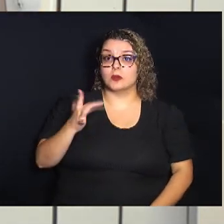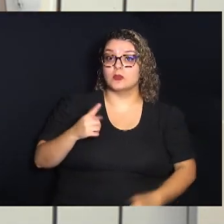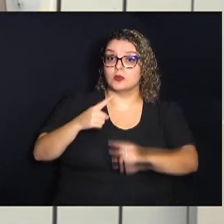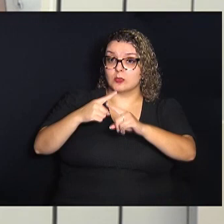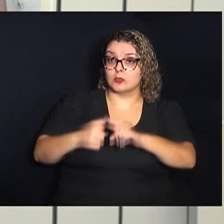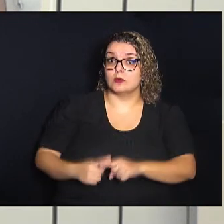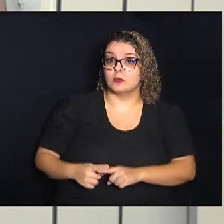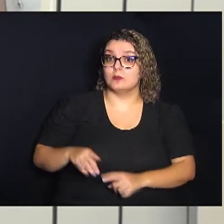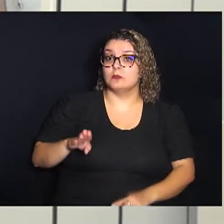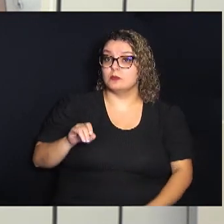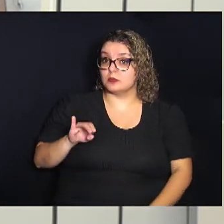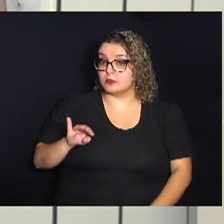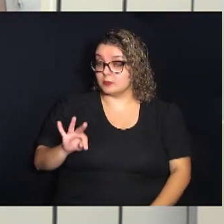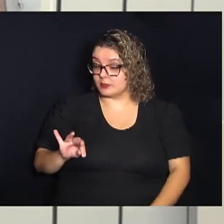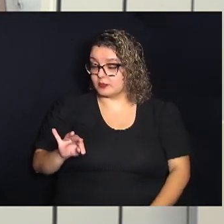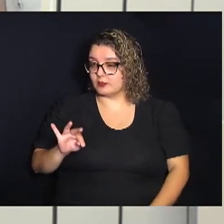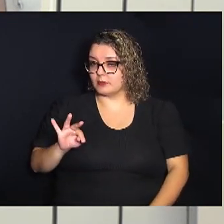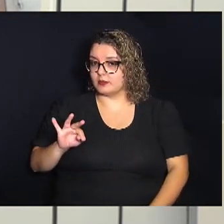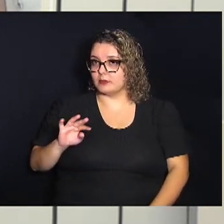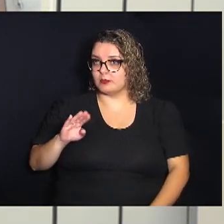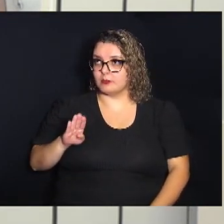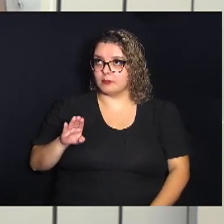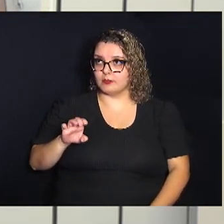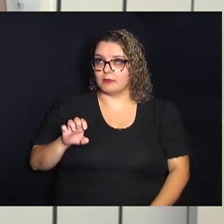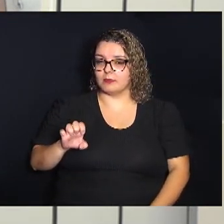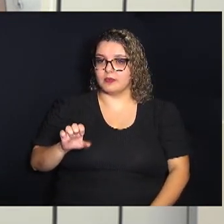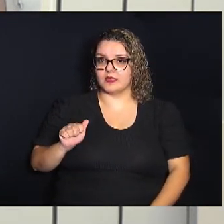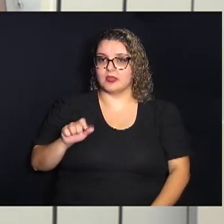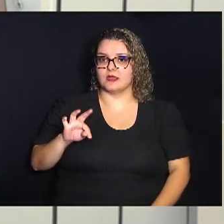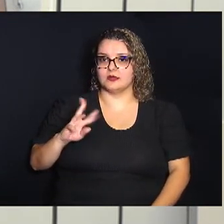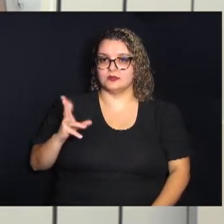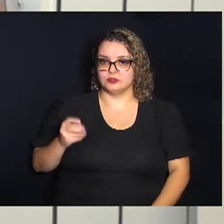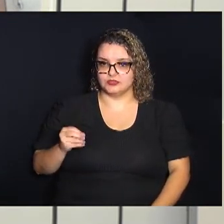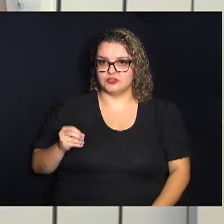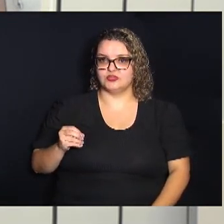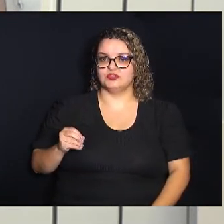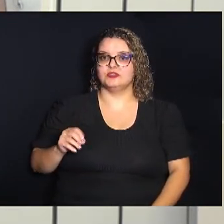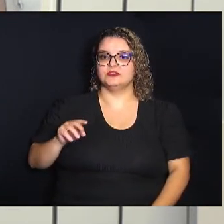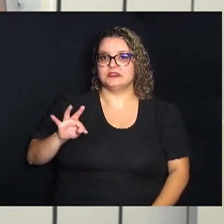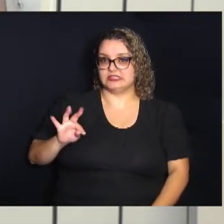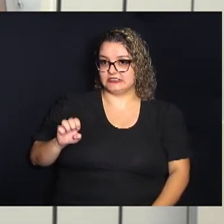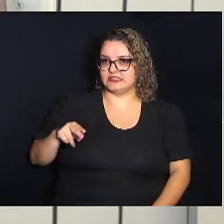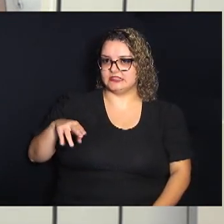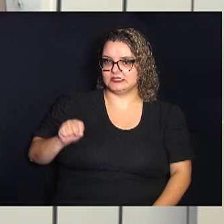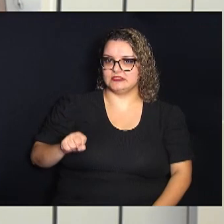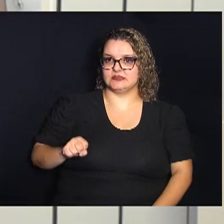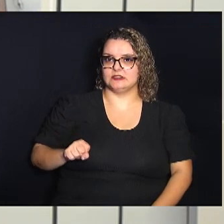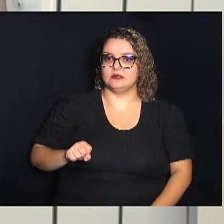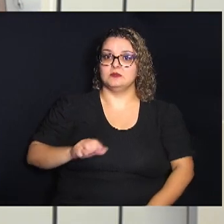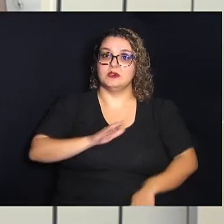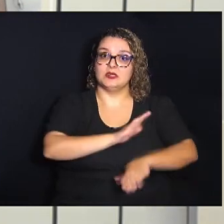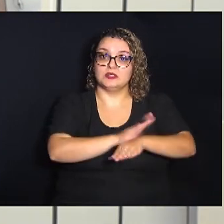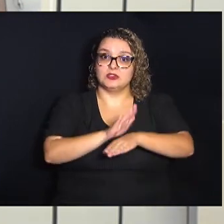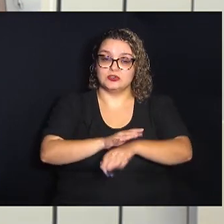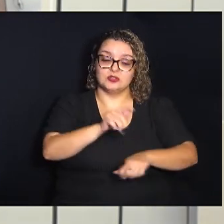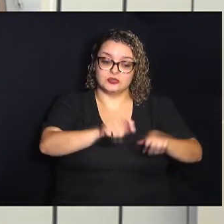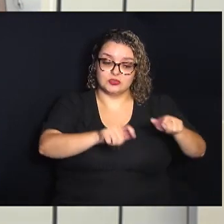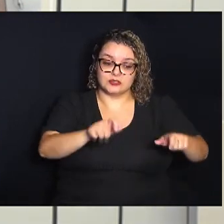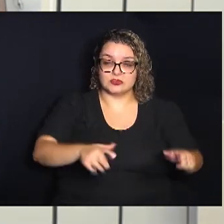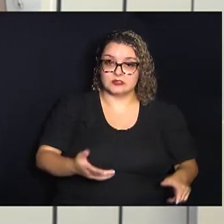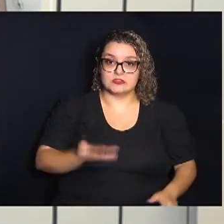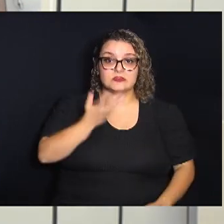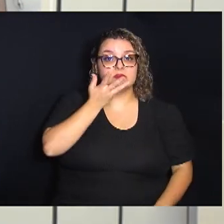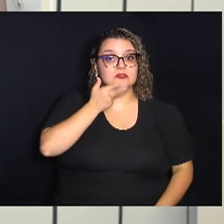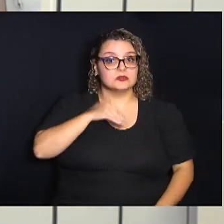beach tênis beneficente em prol de crianças com câncer que estão na Casa Ronald de Campinas.